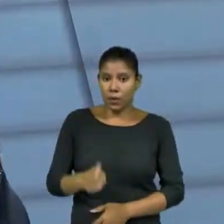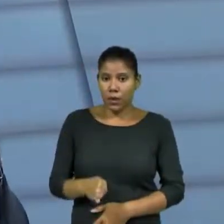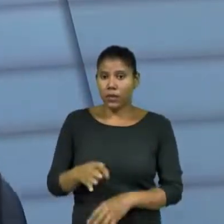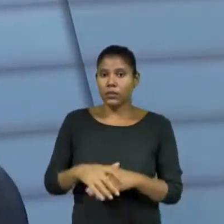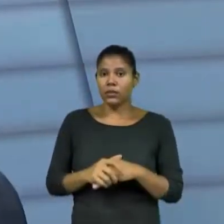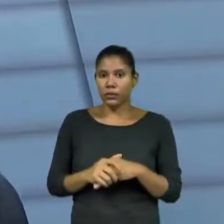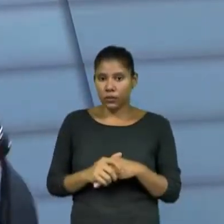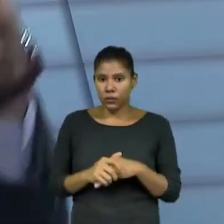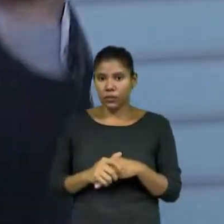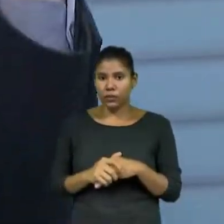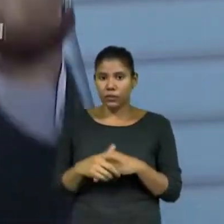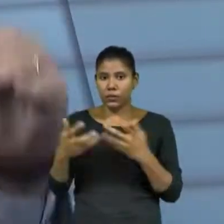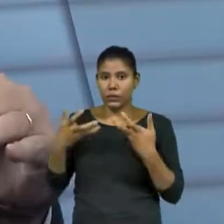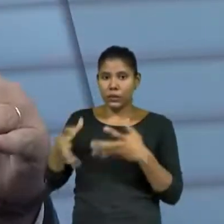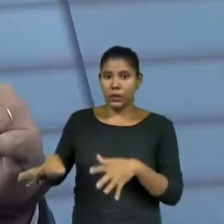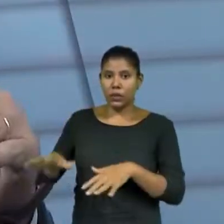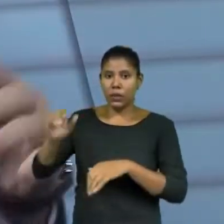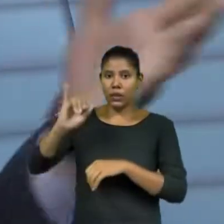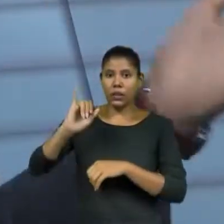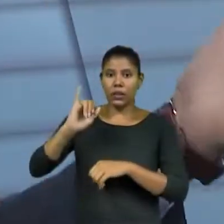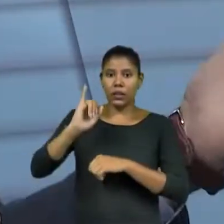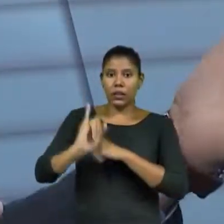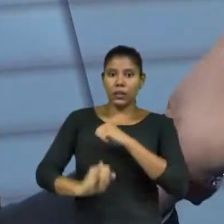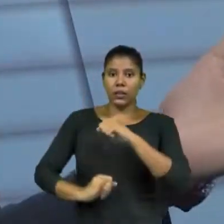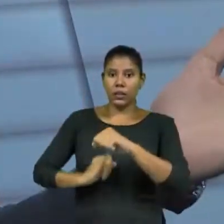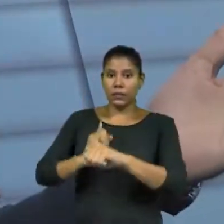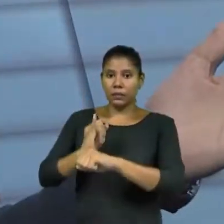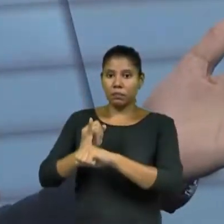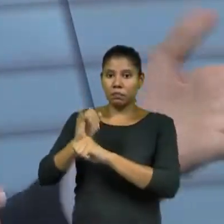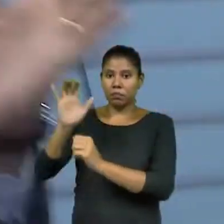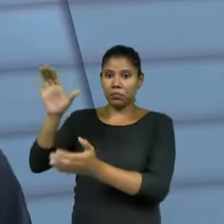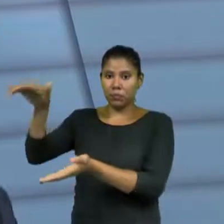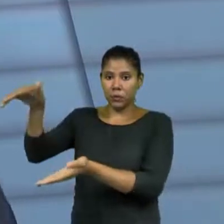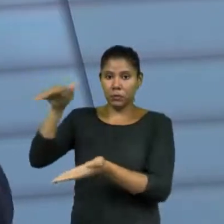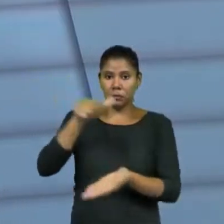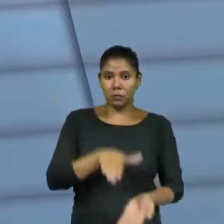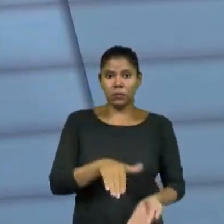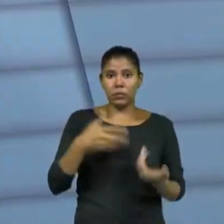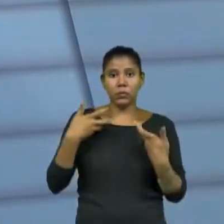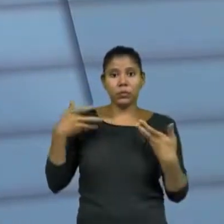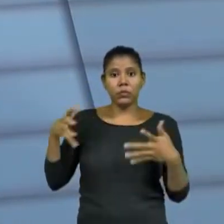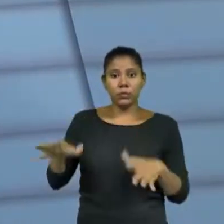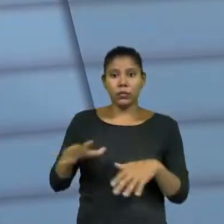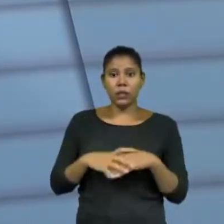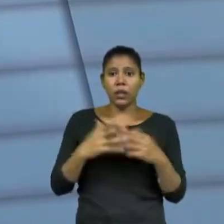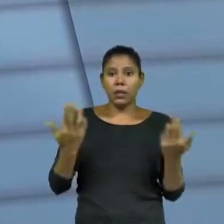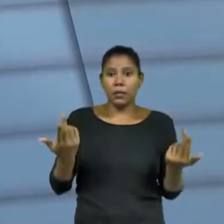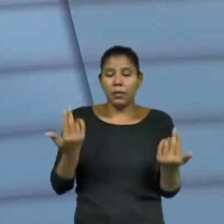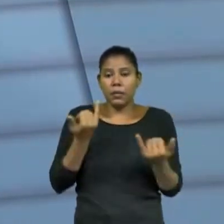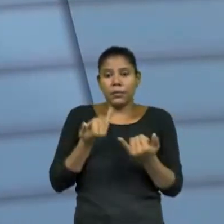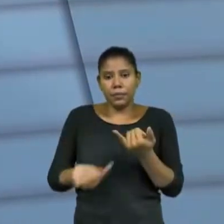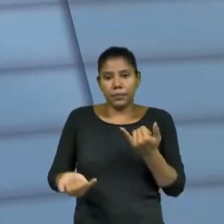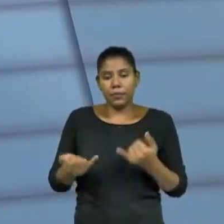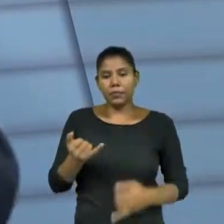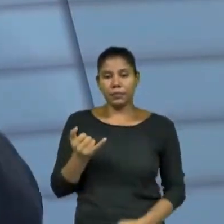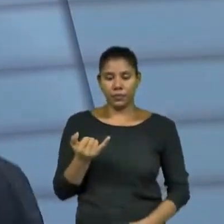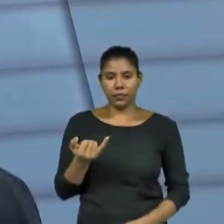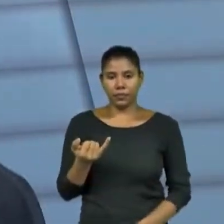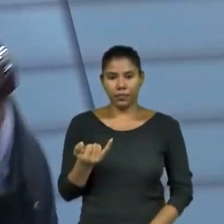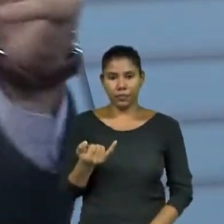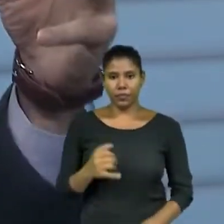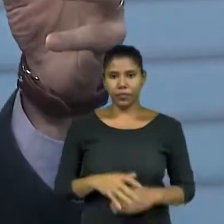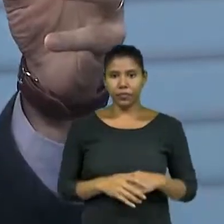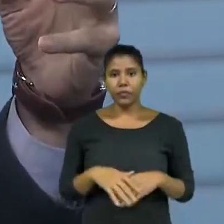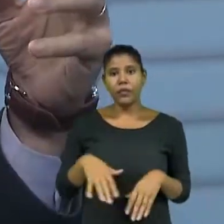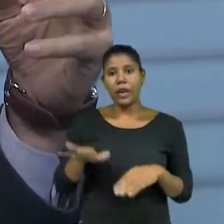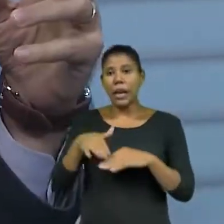invés de importar, e aí o preço caiu e hoje a sociedade é beneficiada. A mesma coisa tem que acontecer com offshore, né? Porque é mais